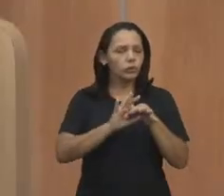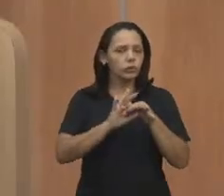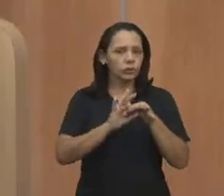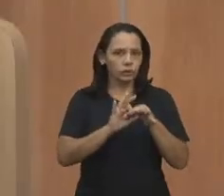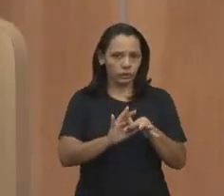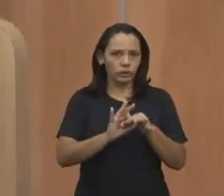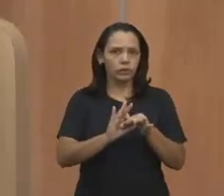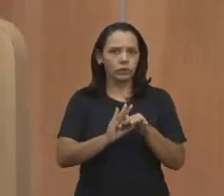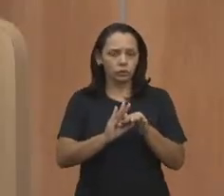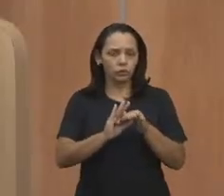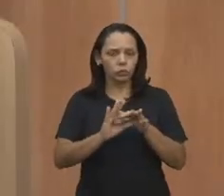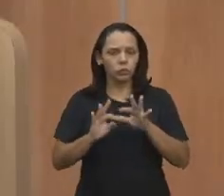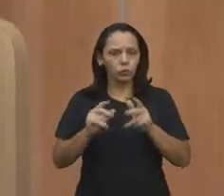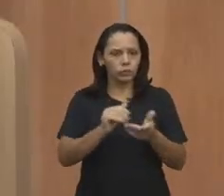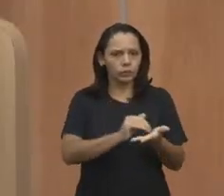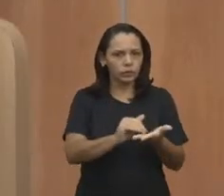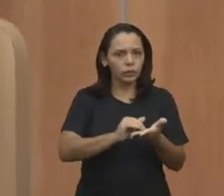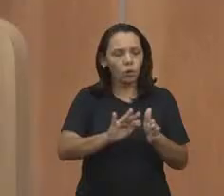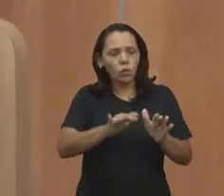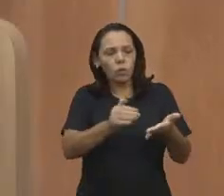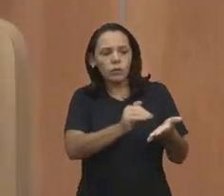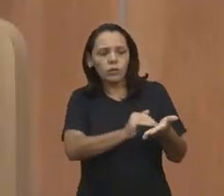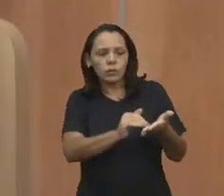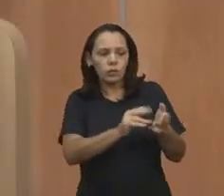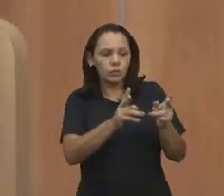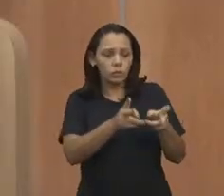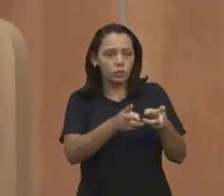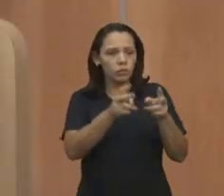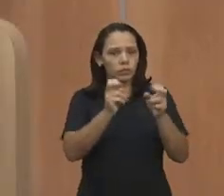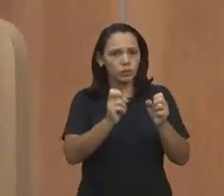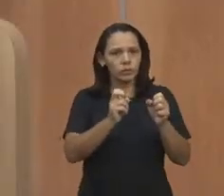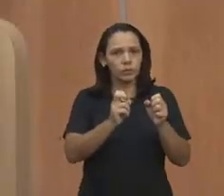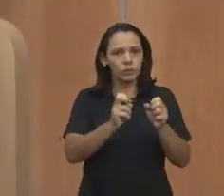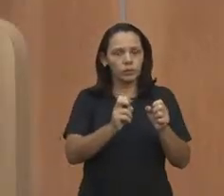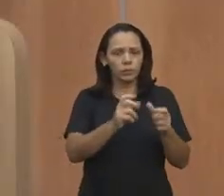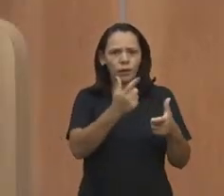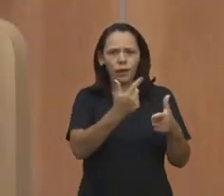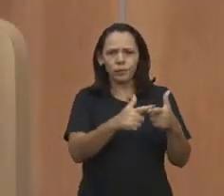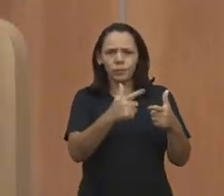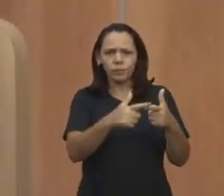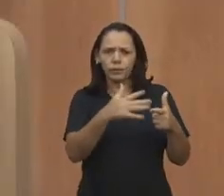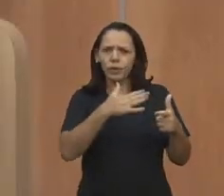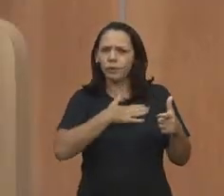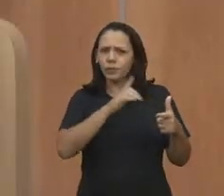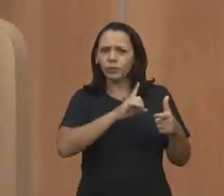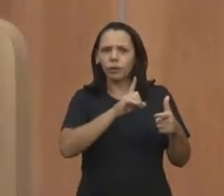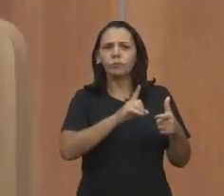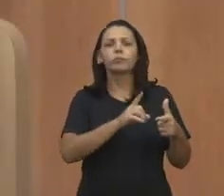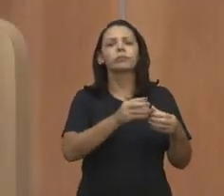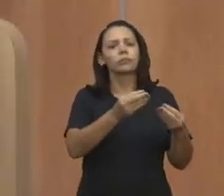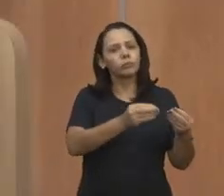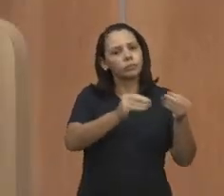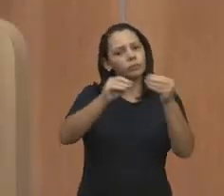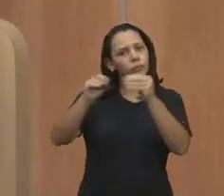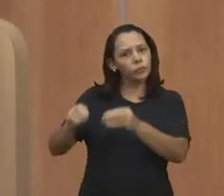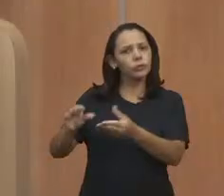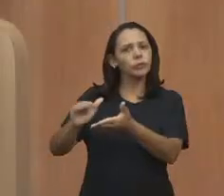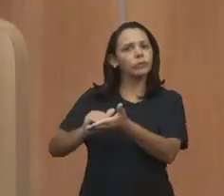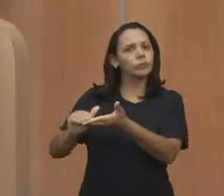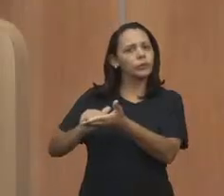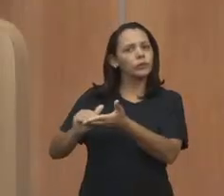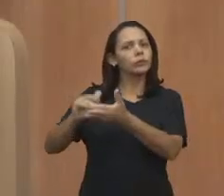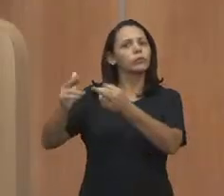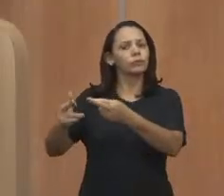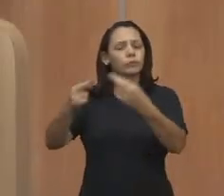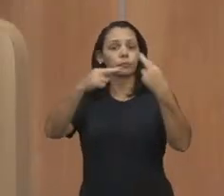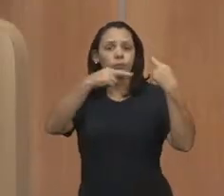maneira articulada. Quando uma secretaria percebe que a demanda não é dela, mas ela transfere essa demanda para outra secretaria,